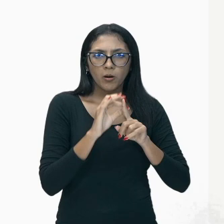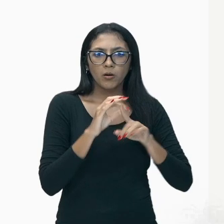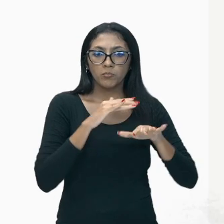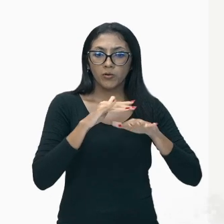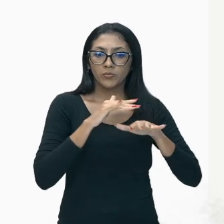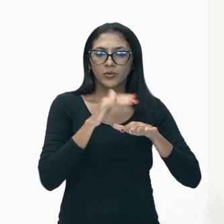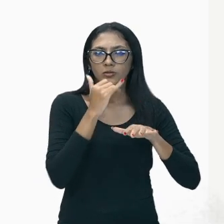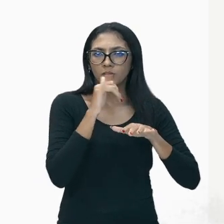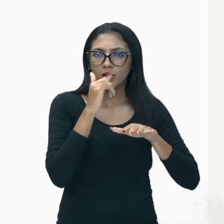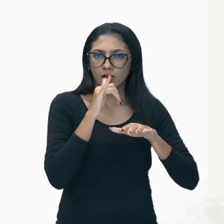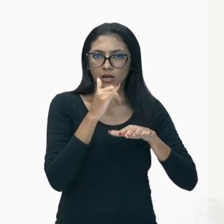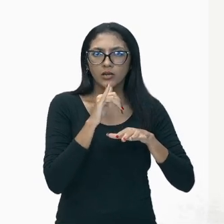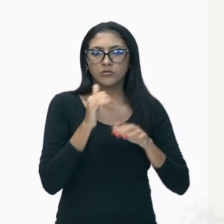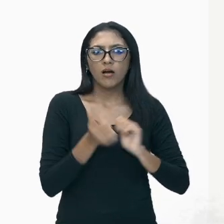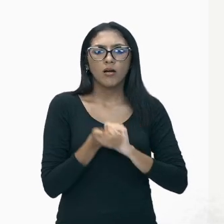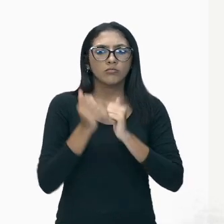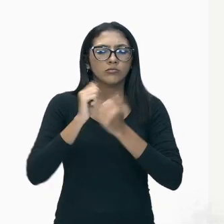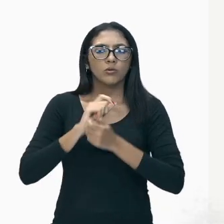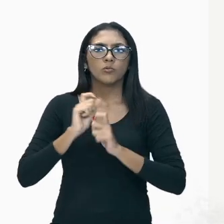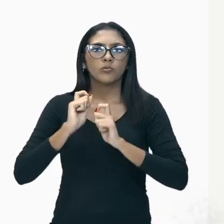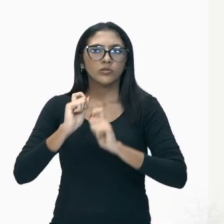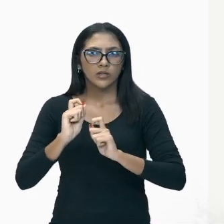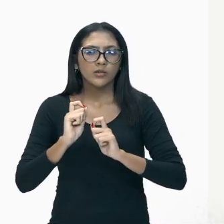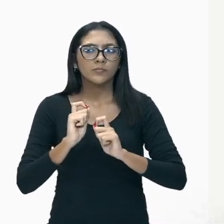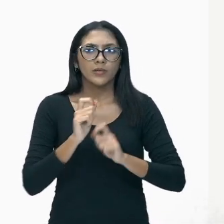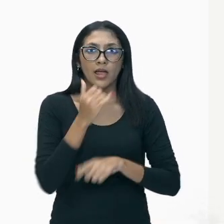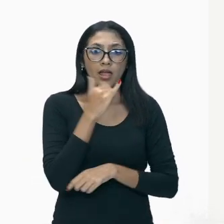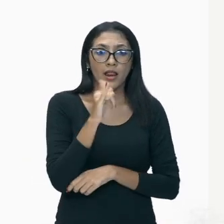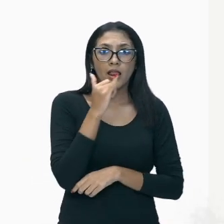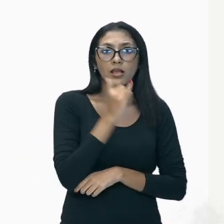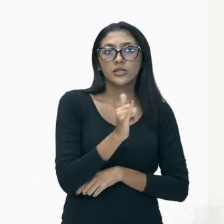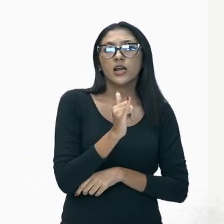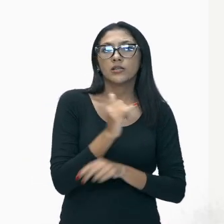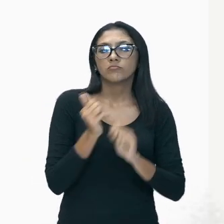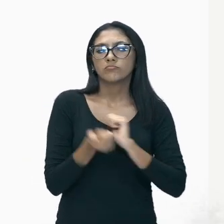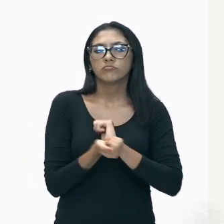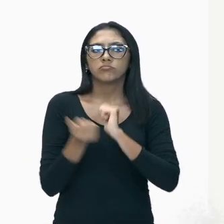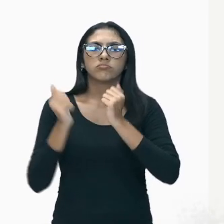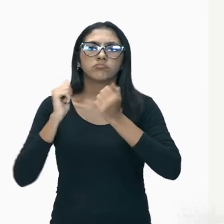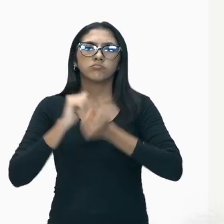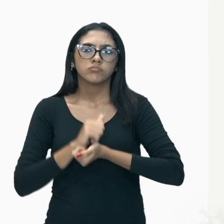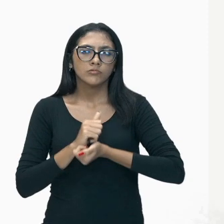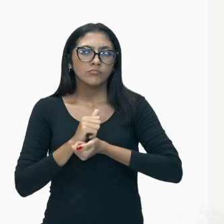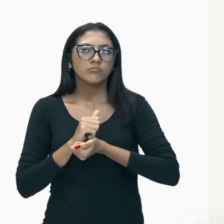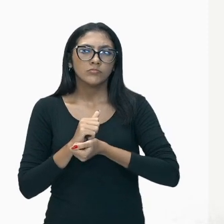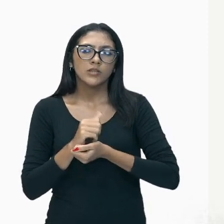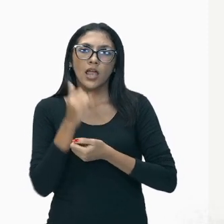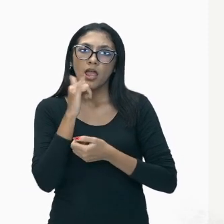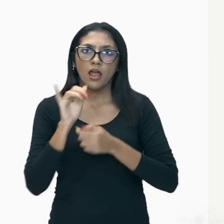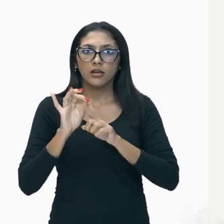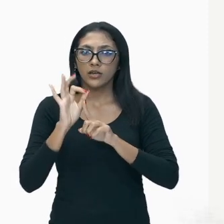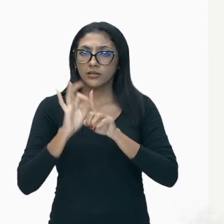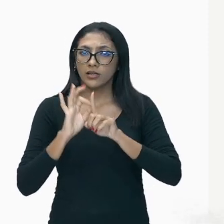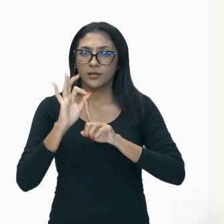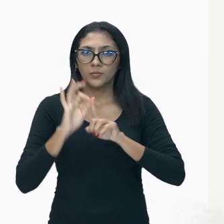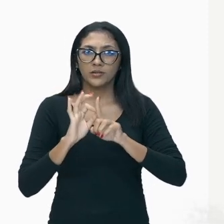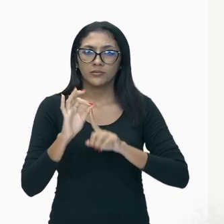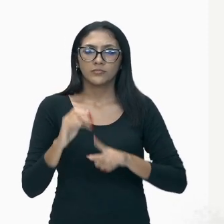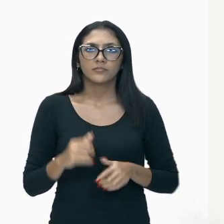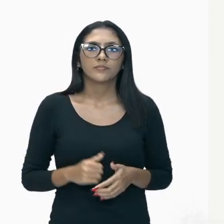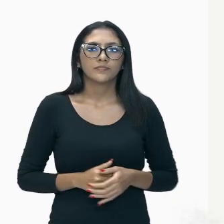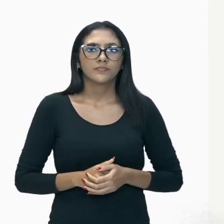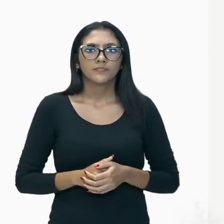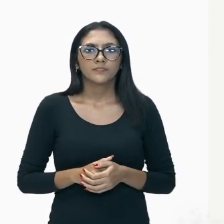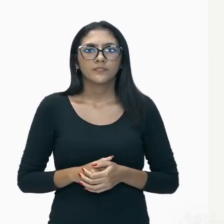E ocorre o quê? A transformação de energia elétrica em energia térmica. Aí você